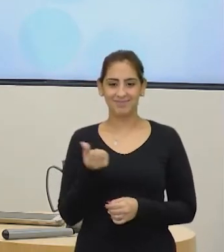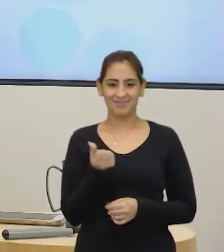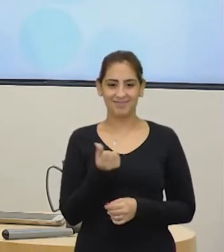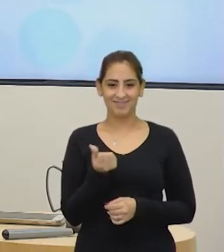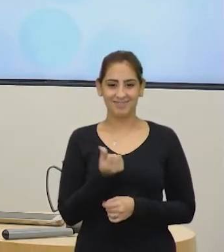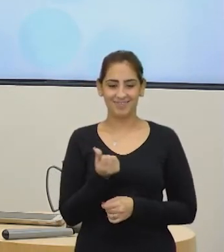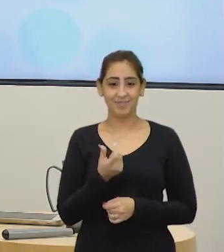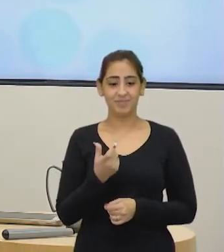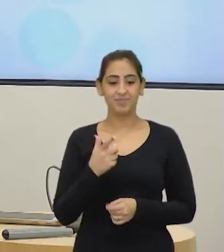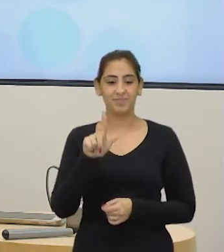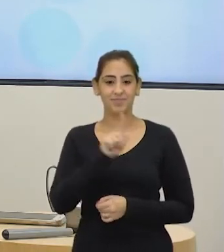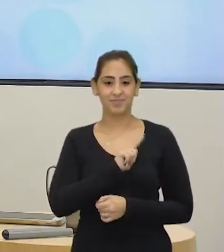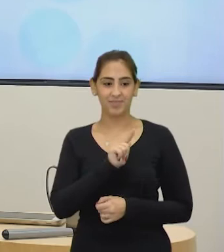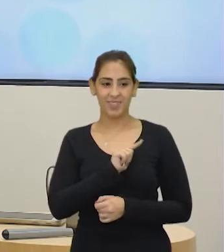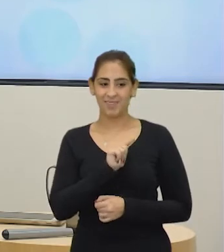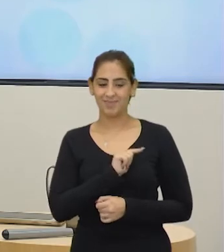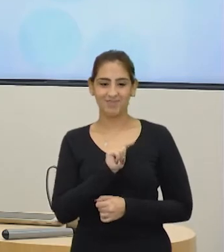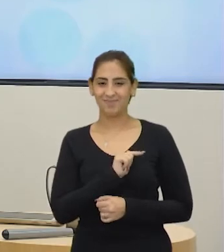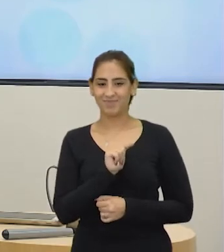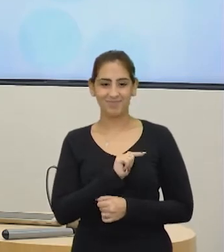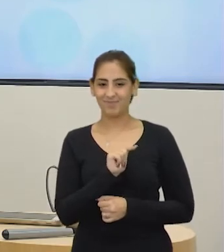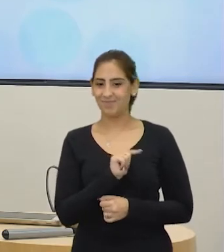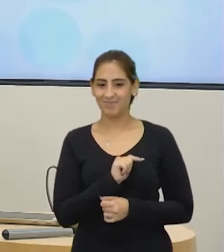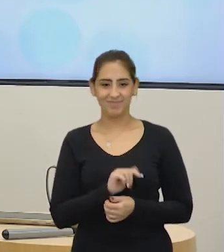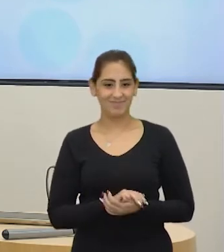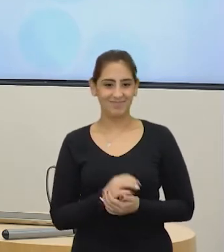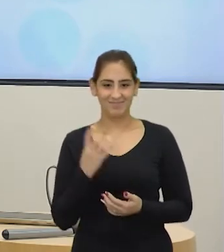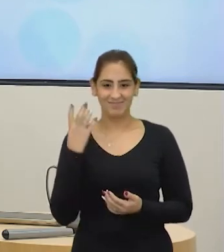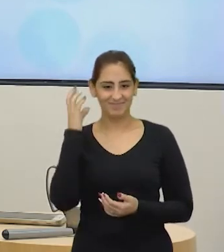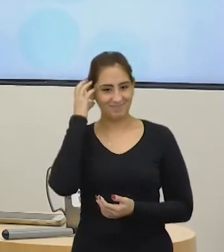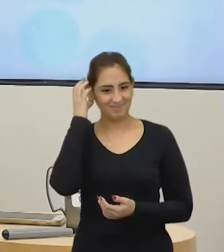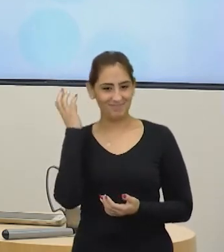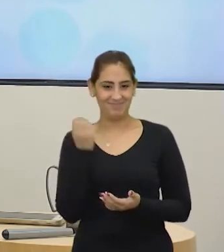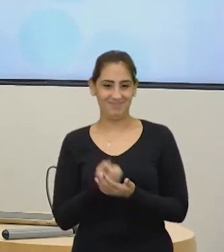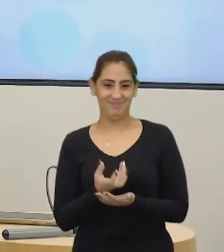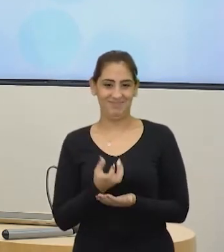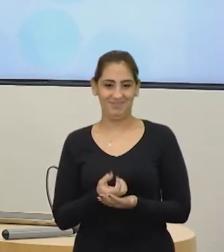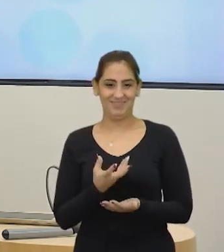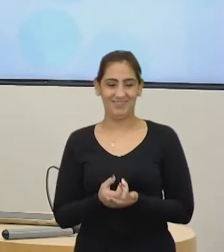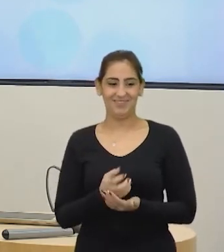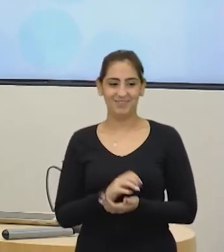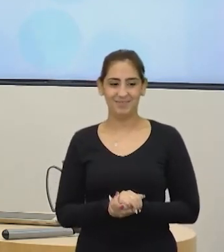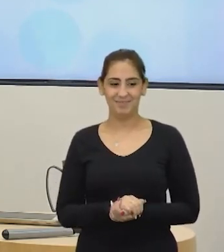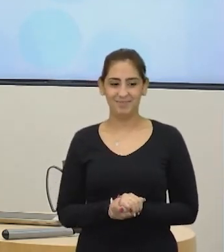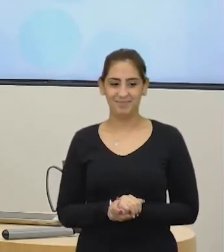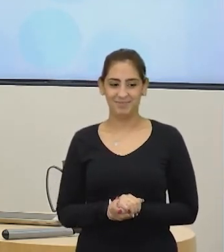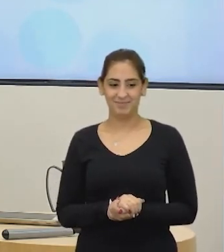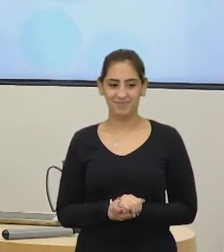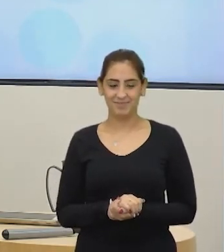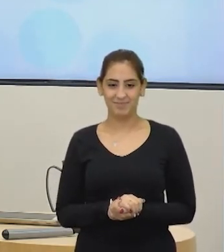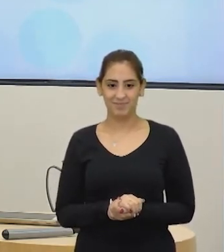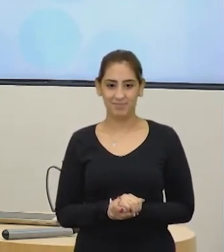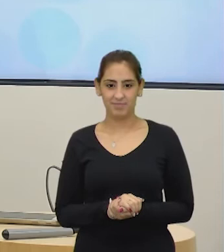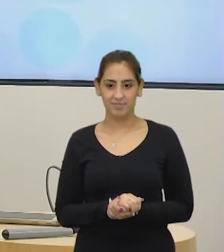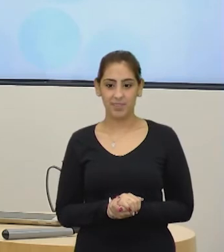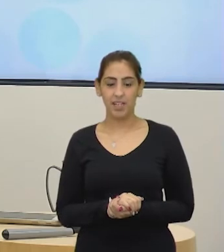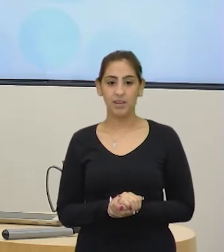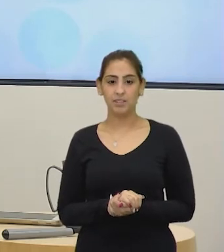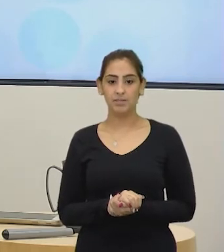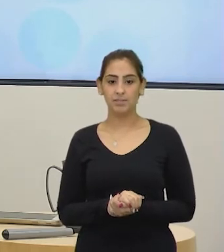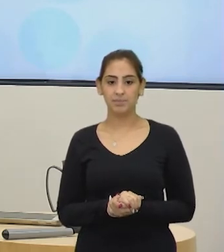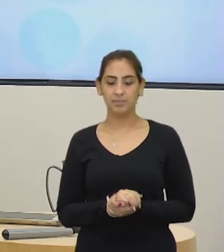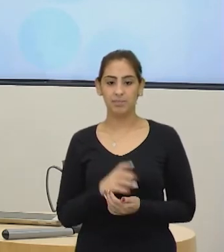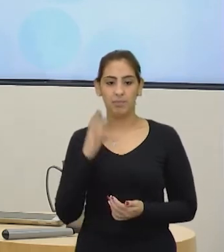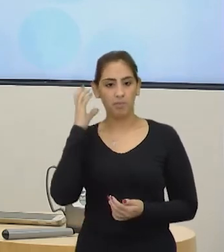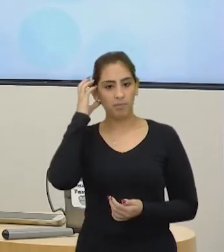gente trouxe uma criadora de podcast, falou sobre todos os detalhes da questão de como se cria um podcast, desde